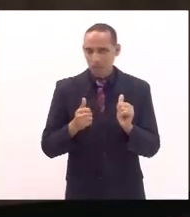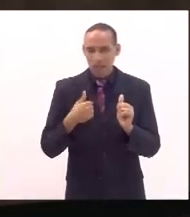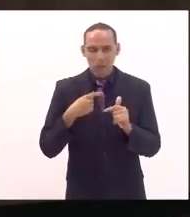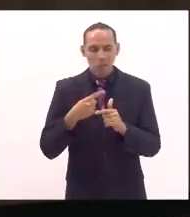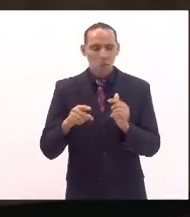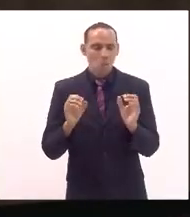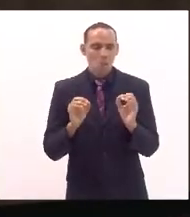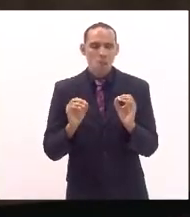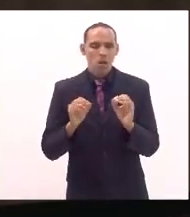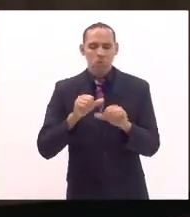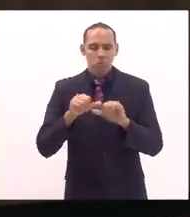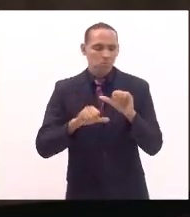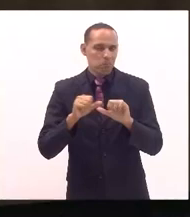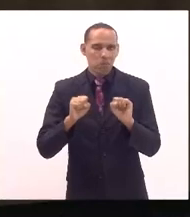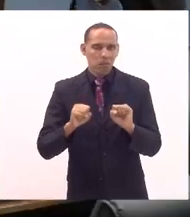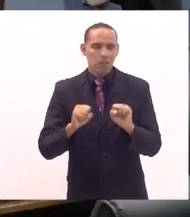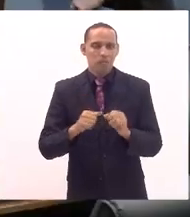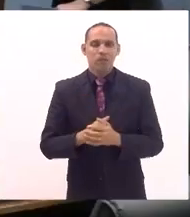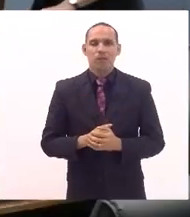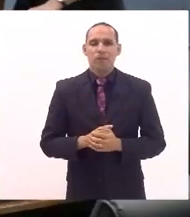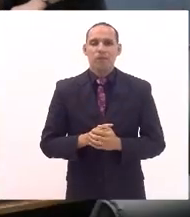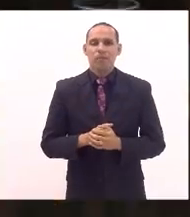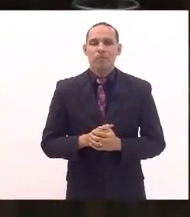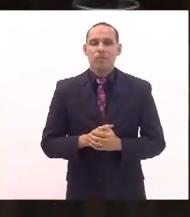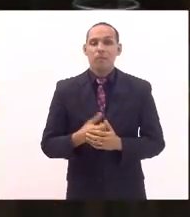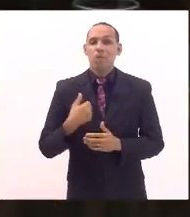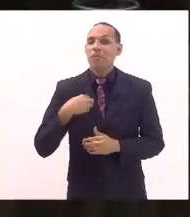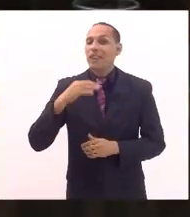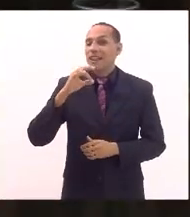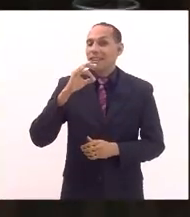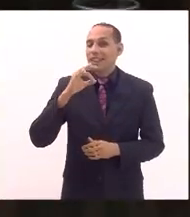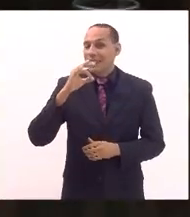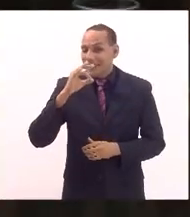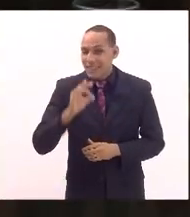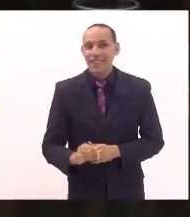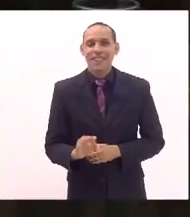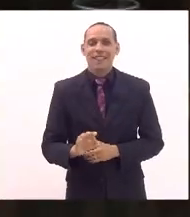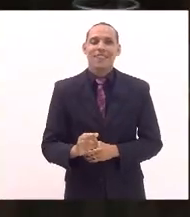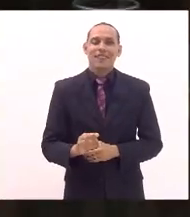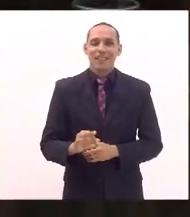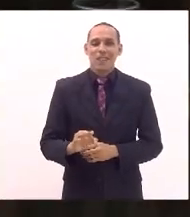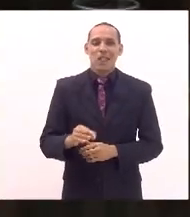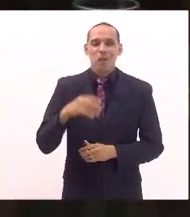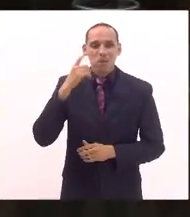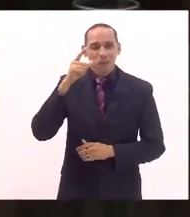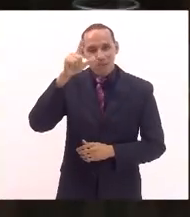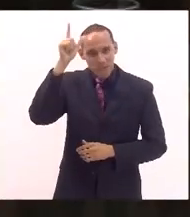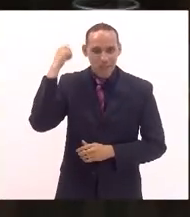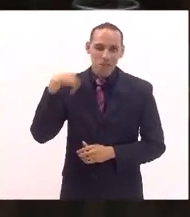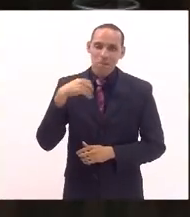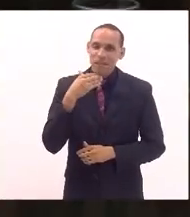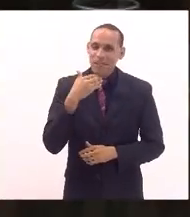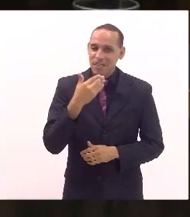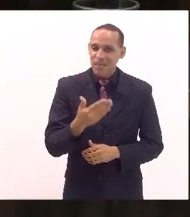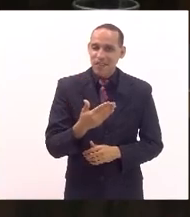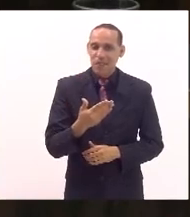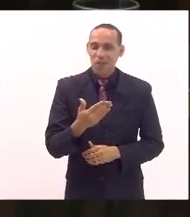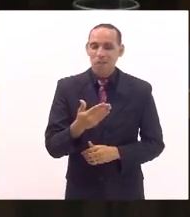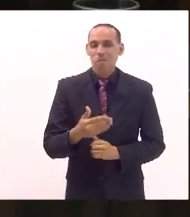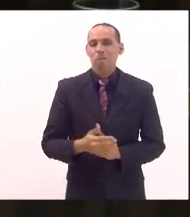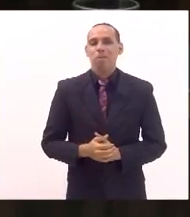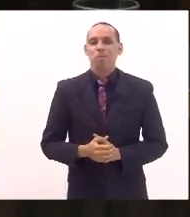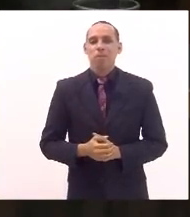problema nenhum de fazer essa alteração de mérito eu tenho certeza absoluta disso Deputado que eu iria pedir